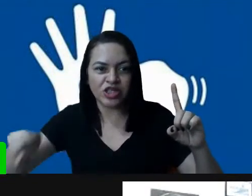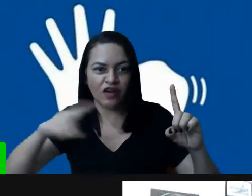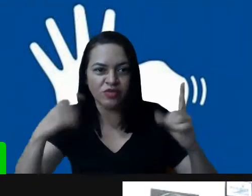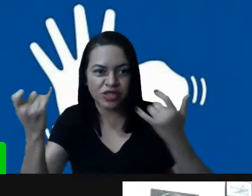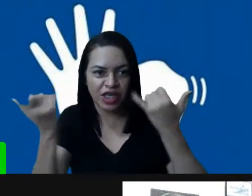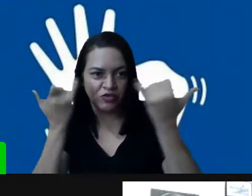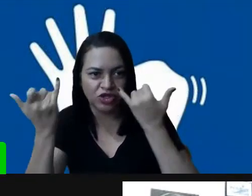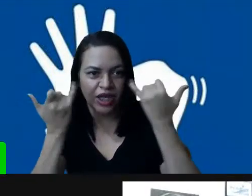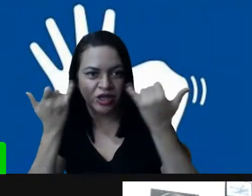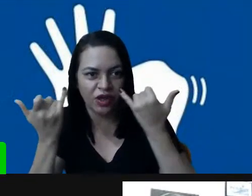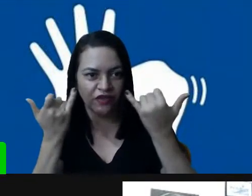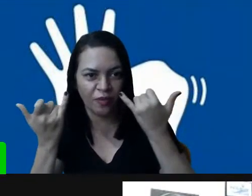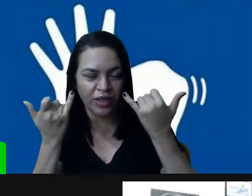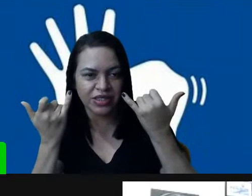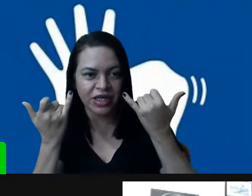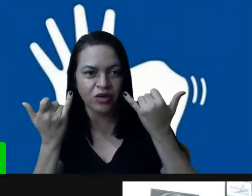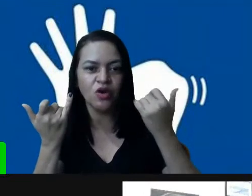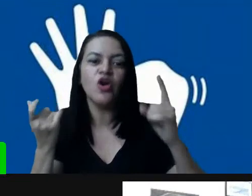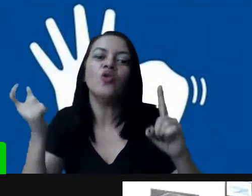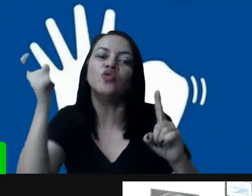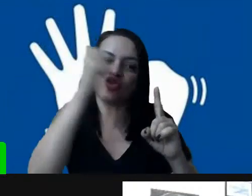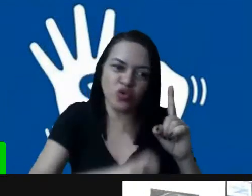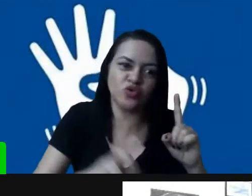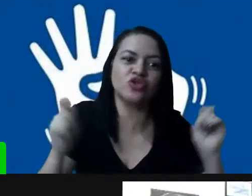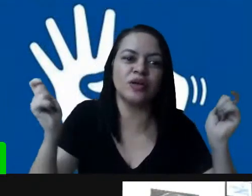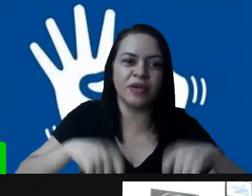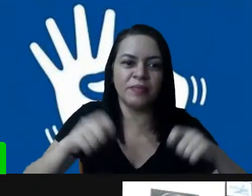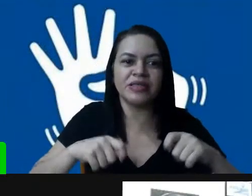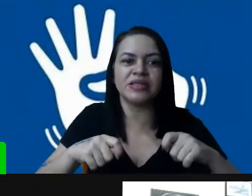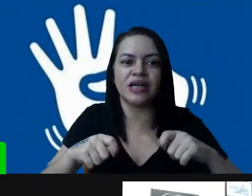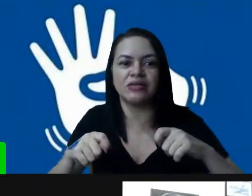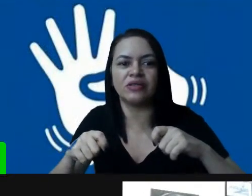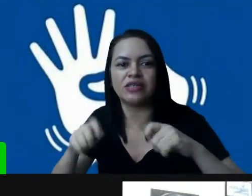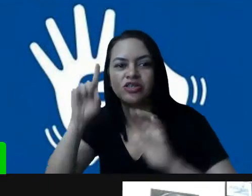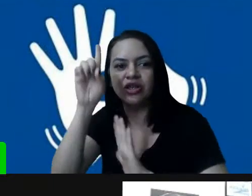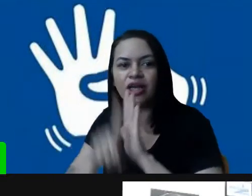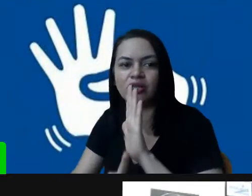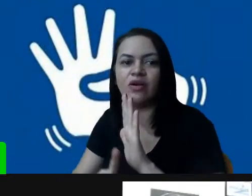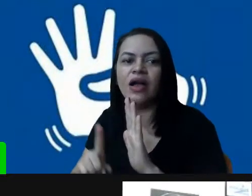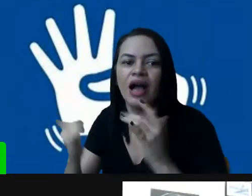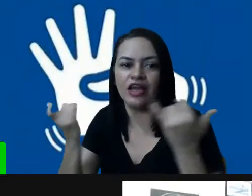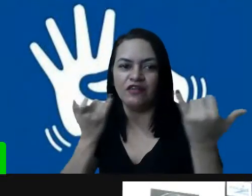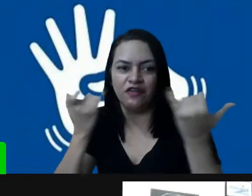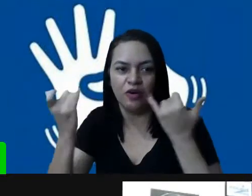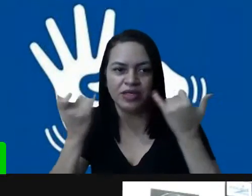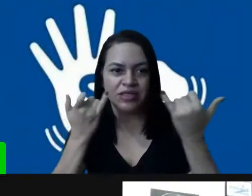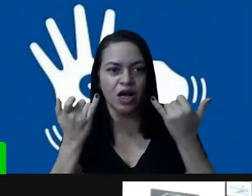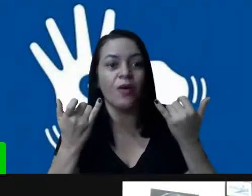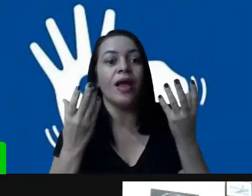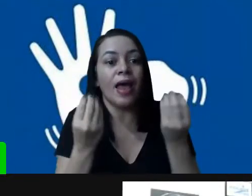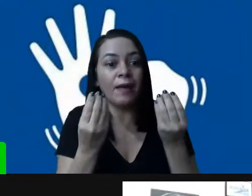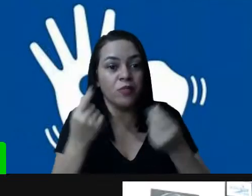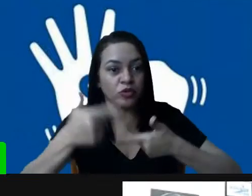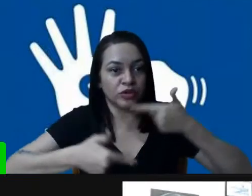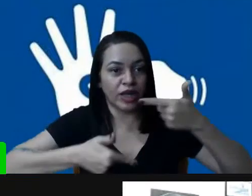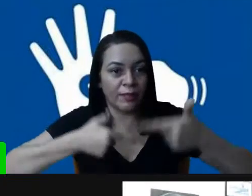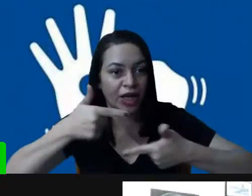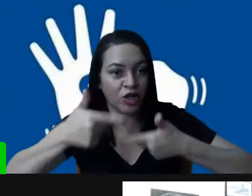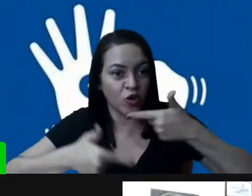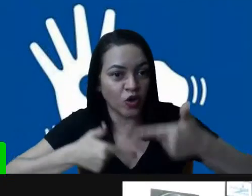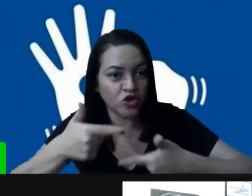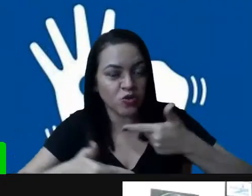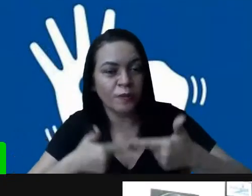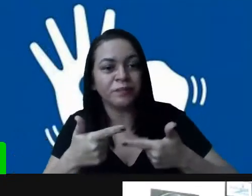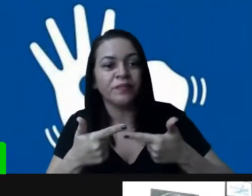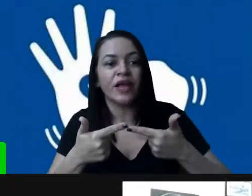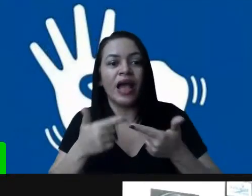nós estamos tendo direito à informação, os surdos também precisariam desse direito à informação. É muito